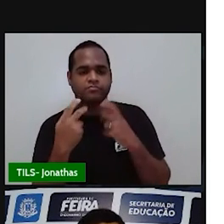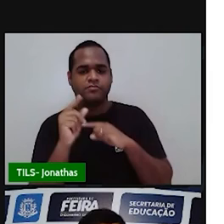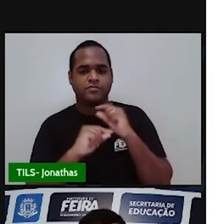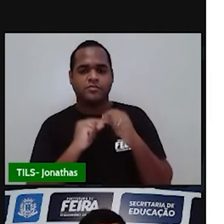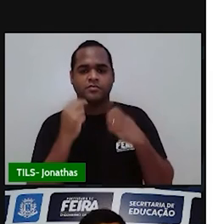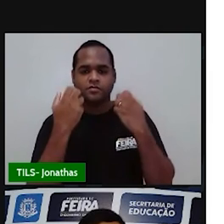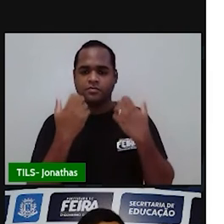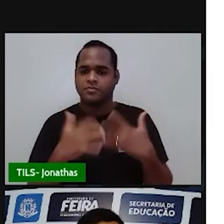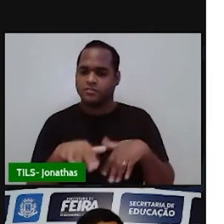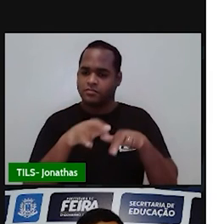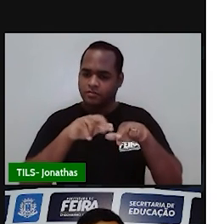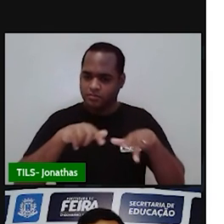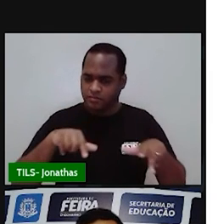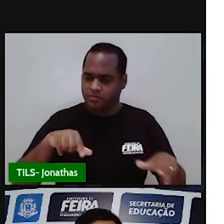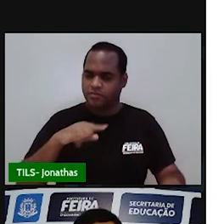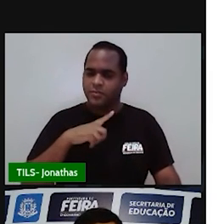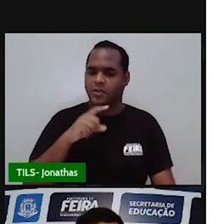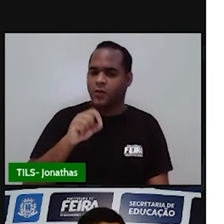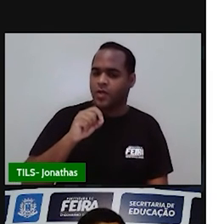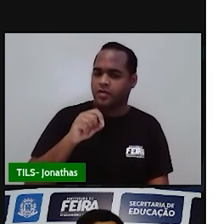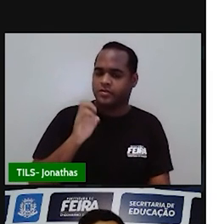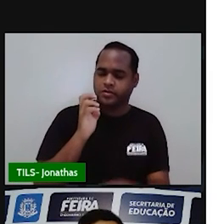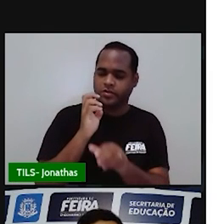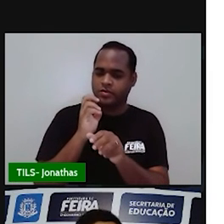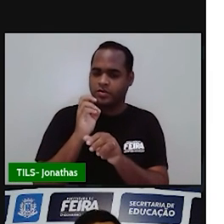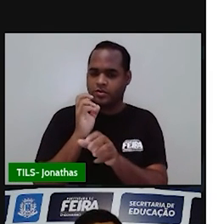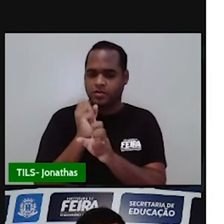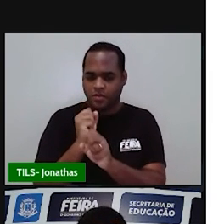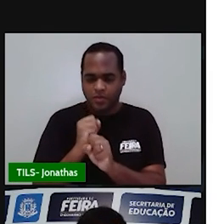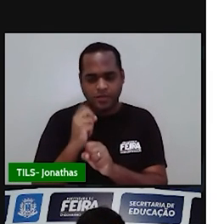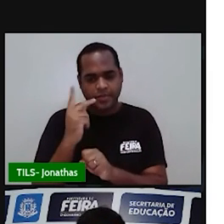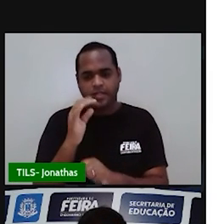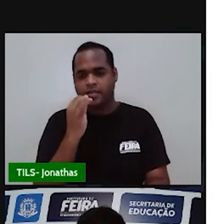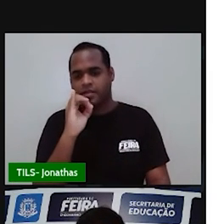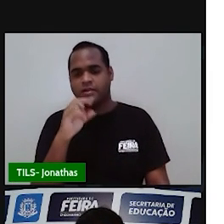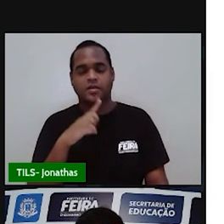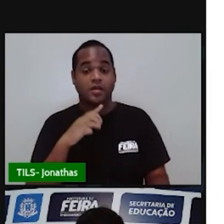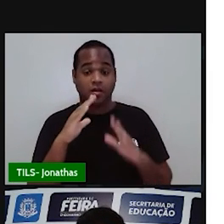que você está, como é que está o consumo de energia elétrica na sua casa com